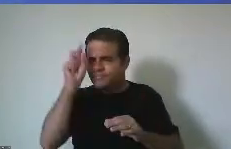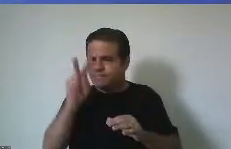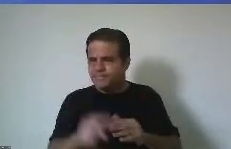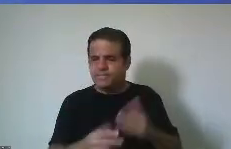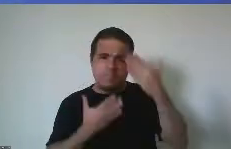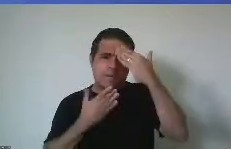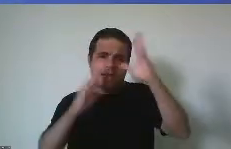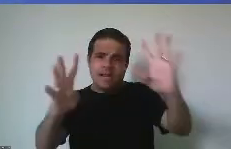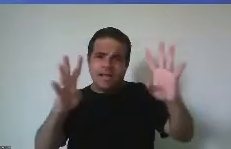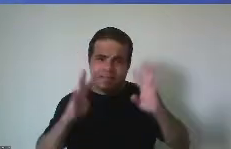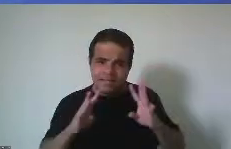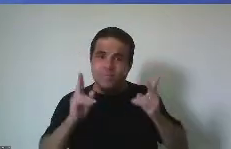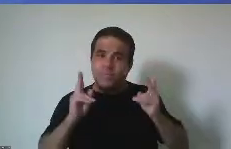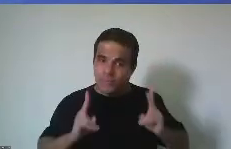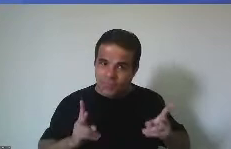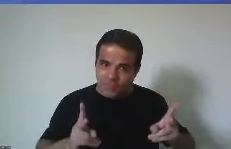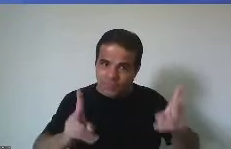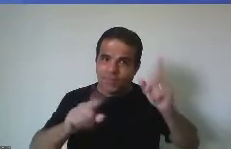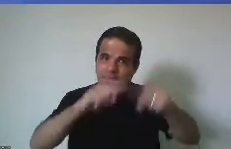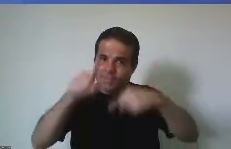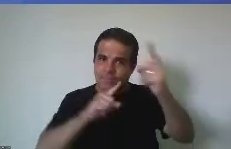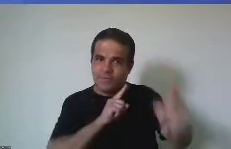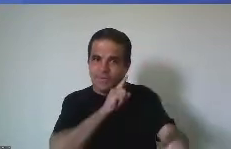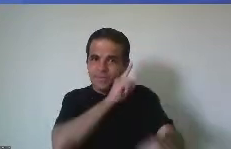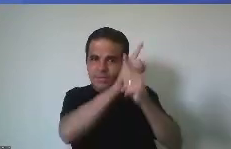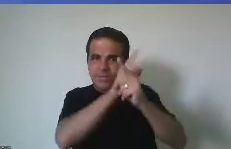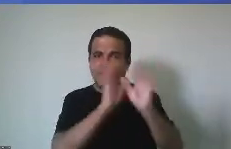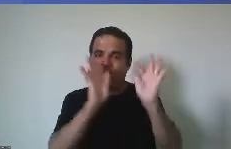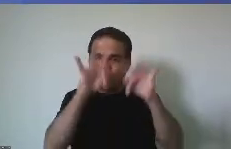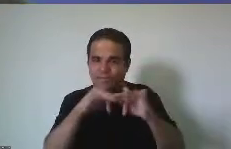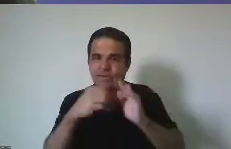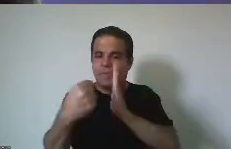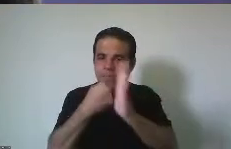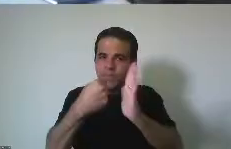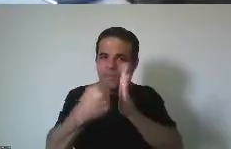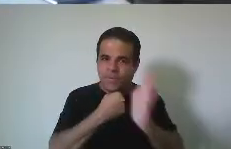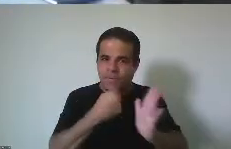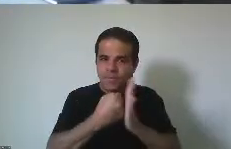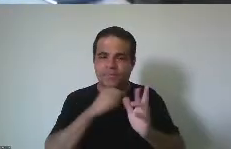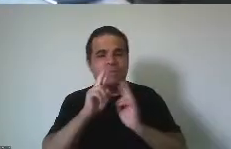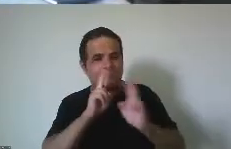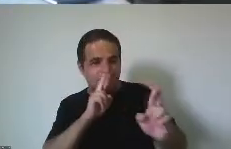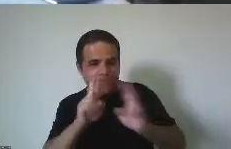seguimos e nos encontramos ao final para uma sessão de perguntas e respostas obrigado